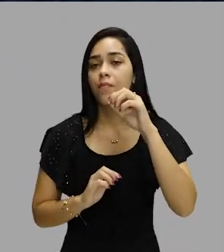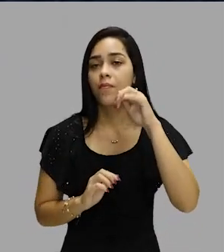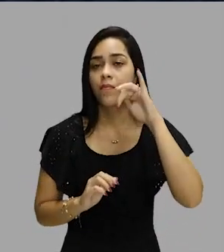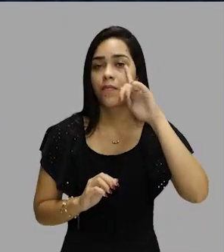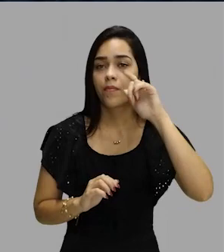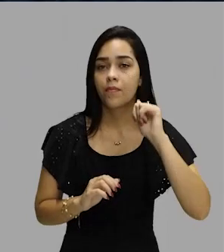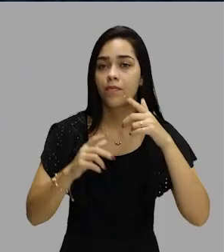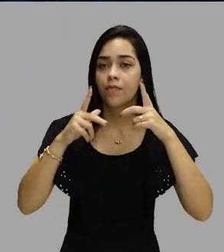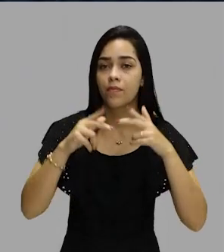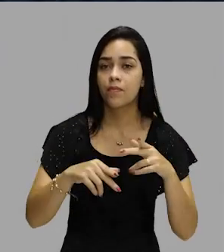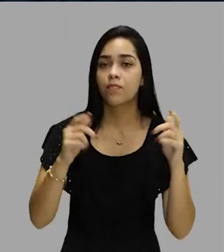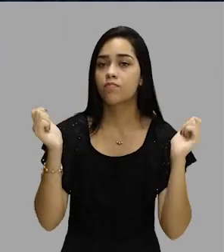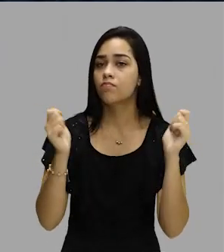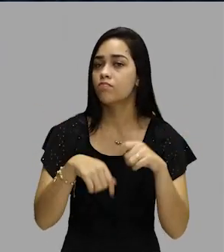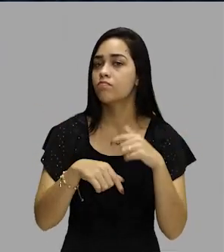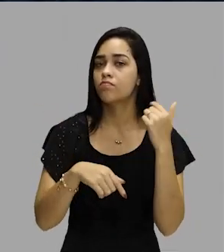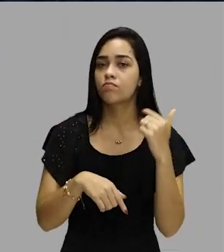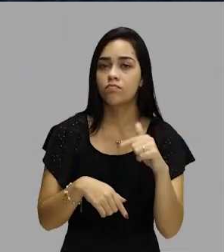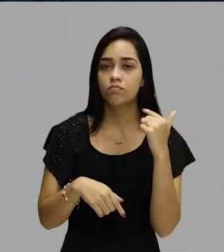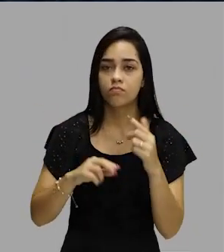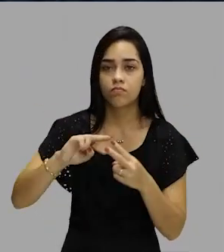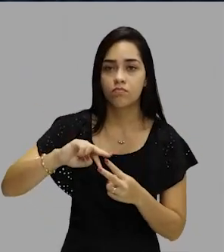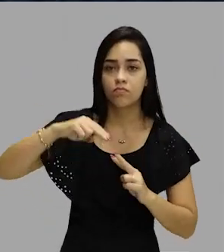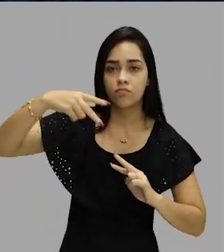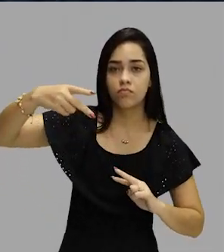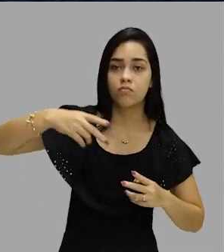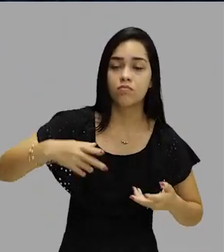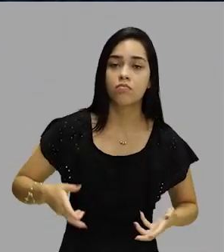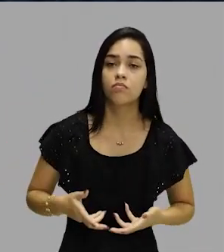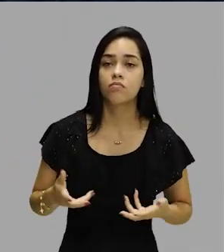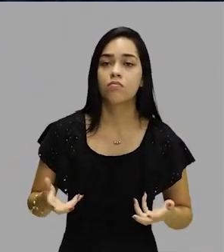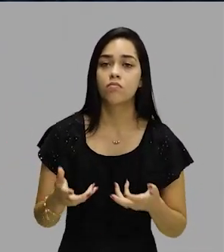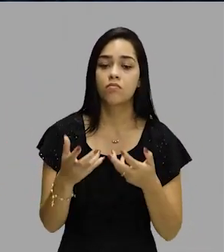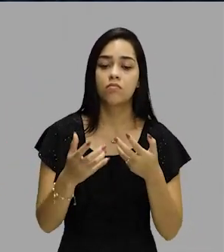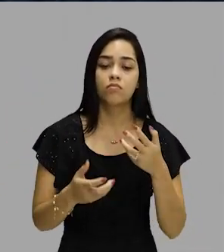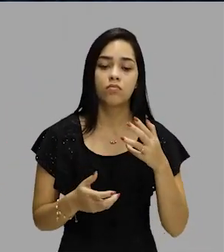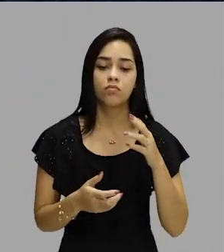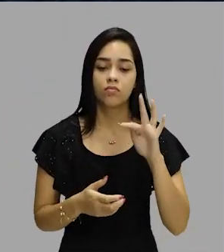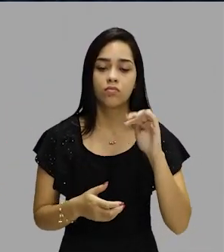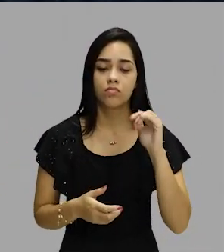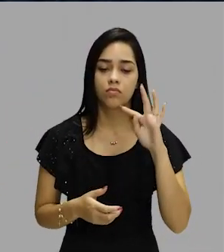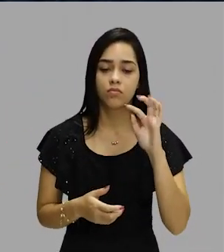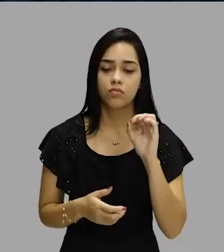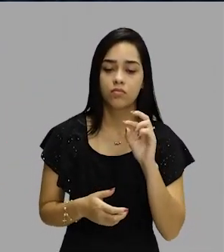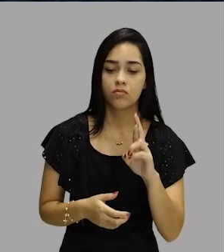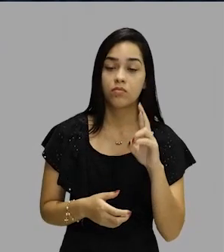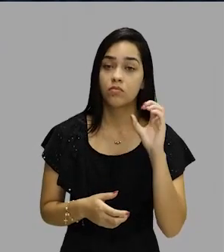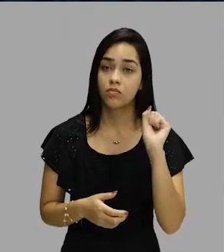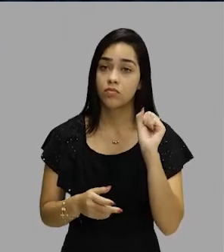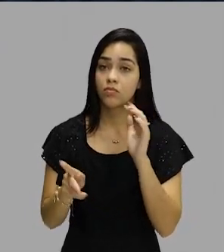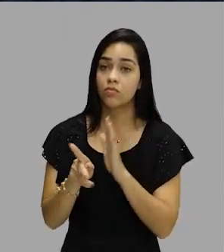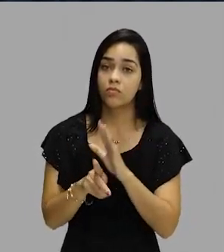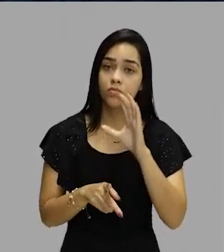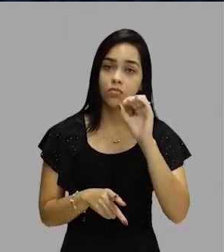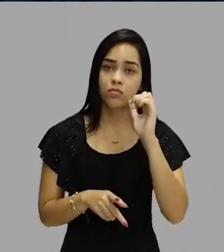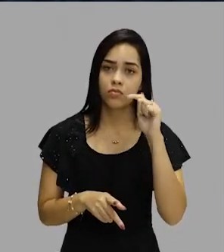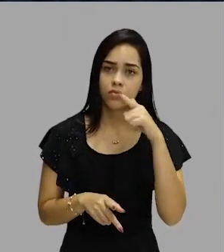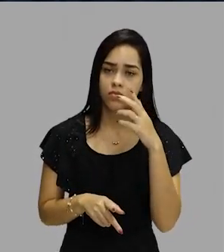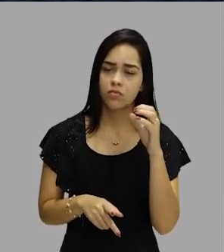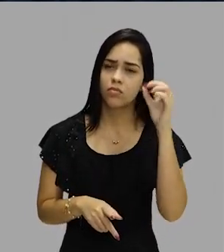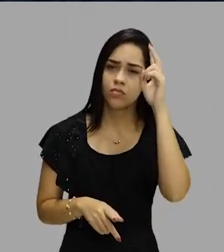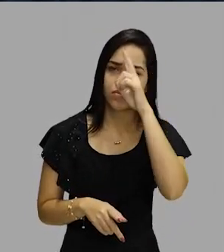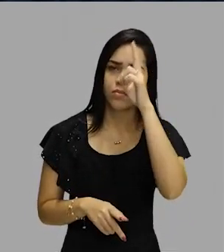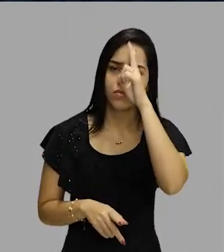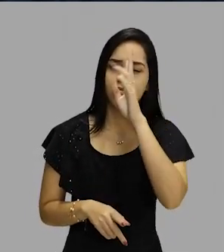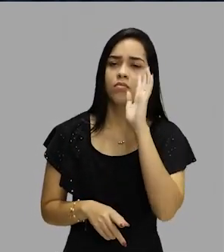seria uma incapacidade genética de produzir o fator 8 da coagulação. Lembra daquelas